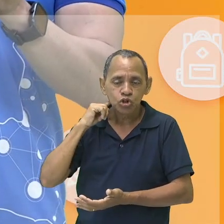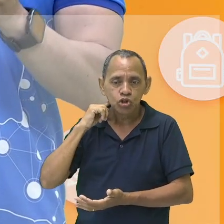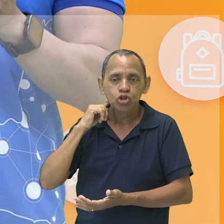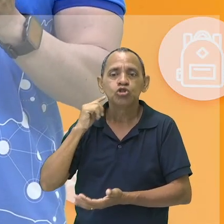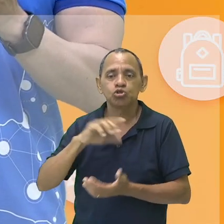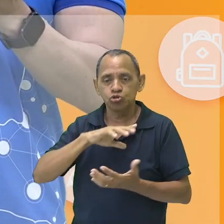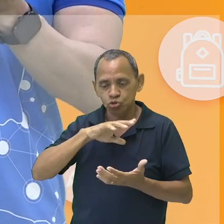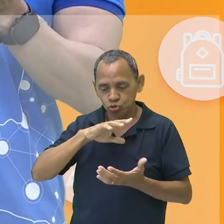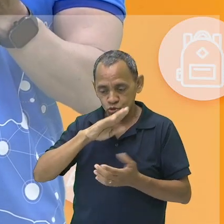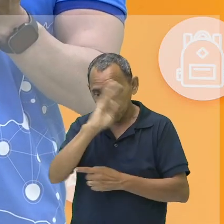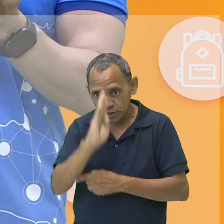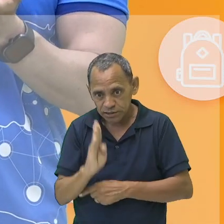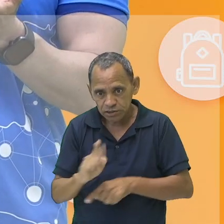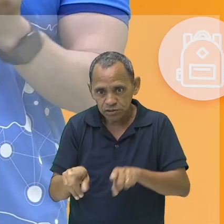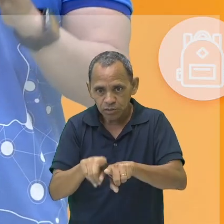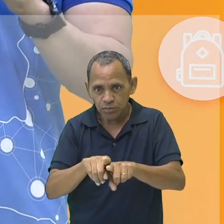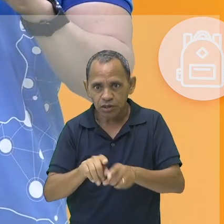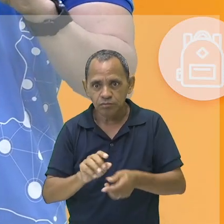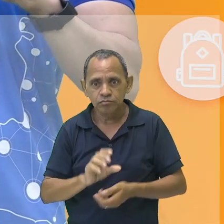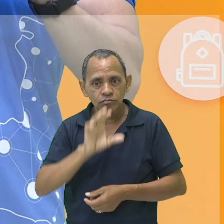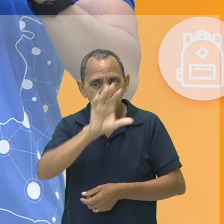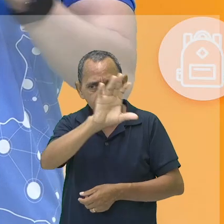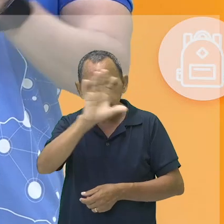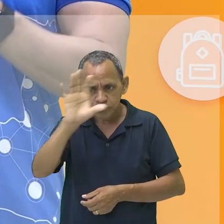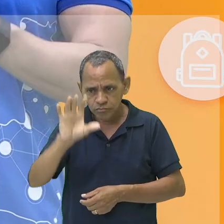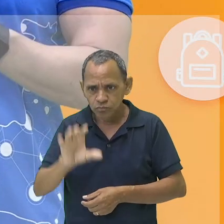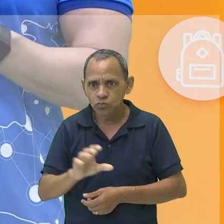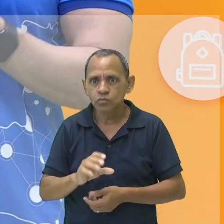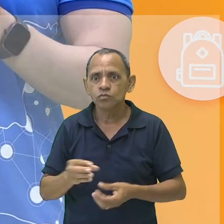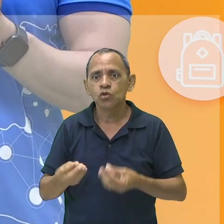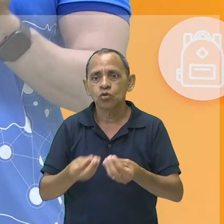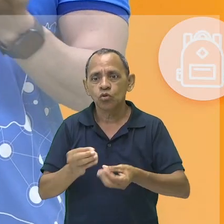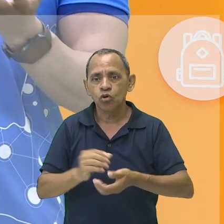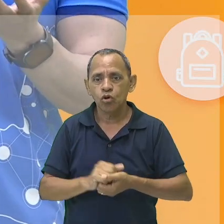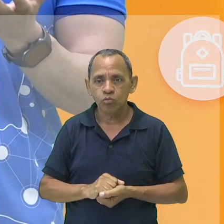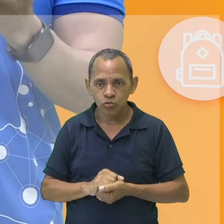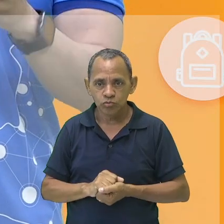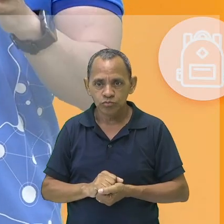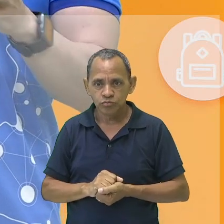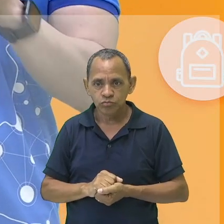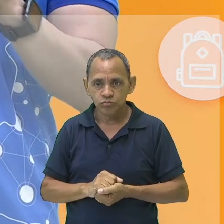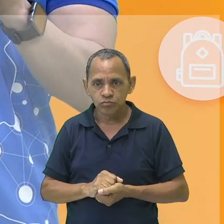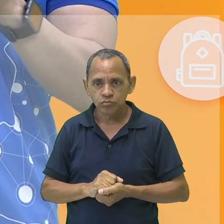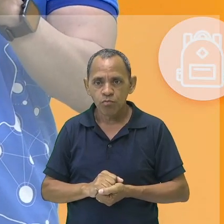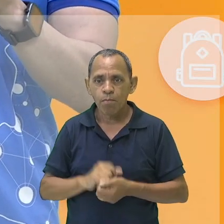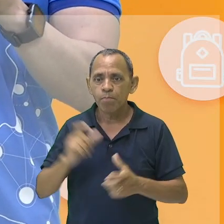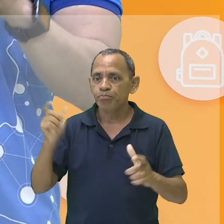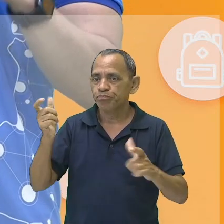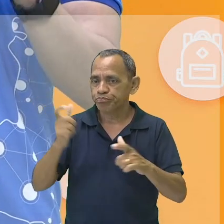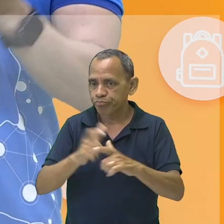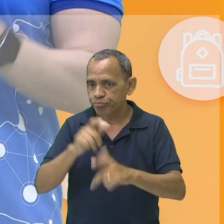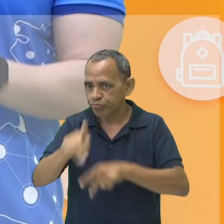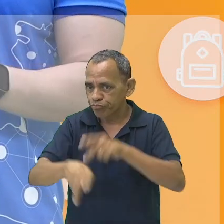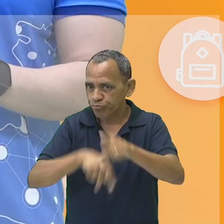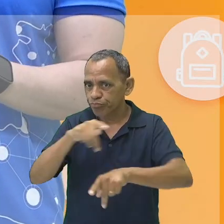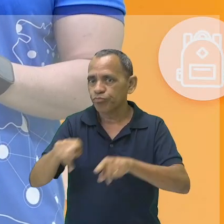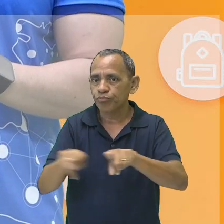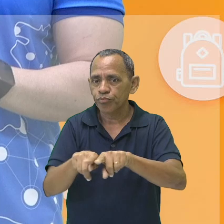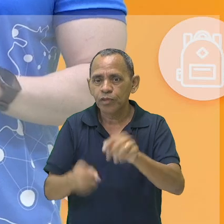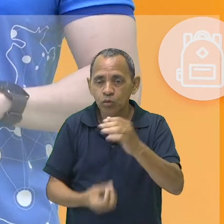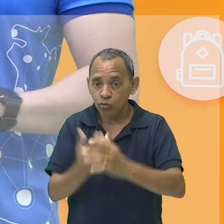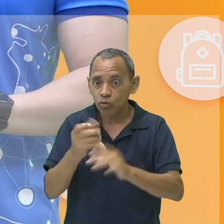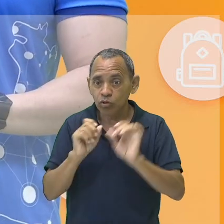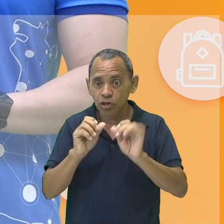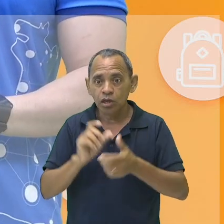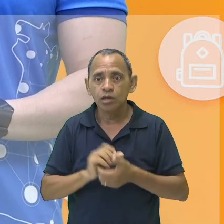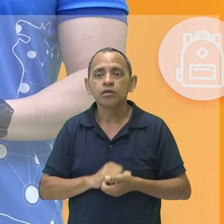Regiões como o norte, menos industrializada, menos populosa também, produz menos lixo, 7,5% do lixo que é